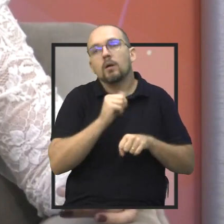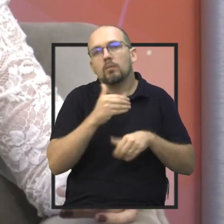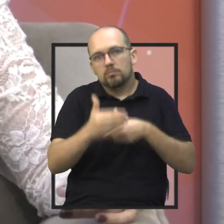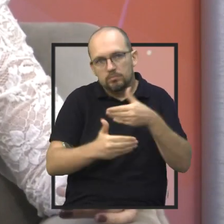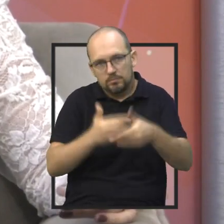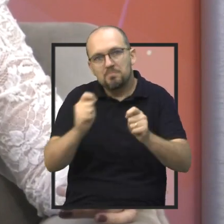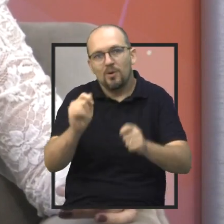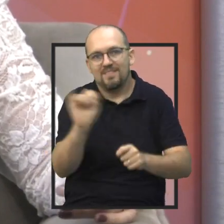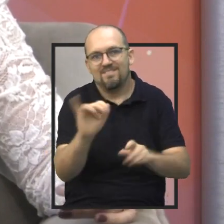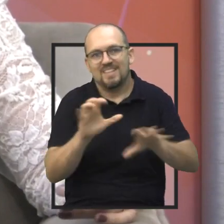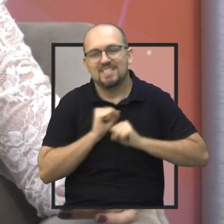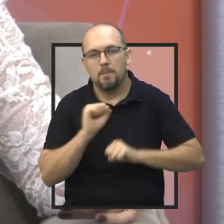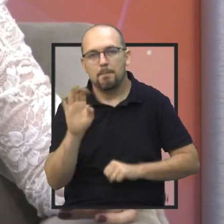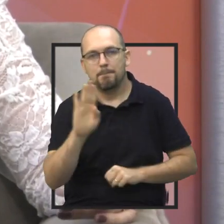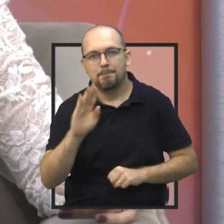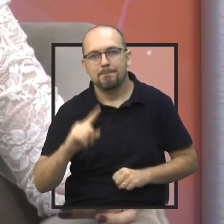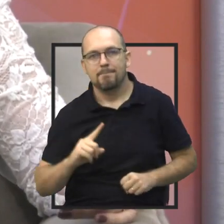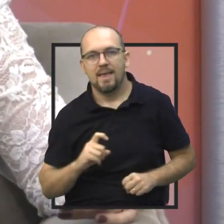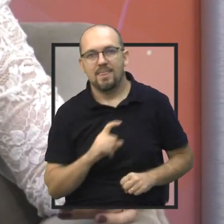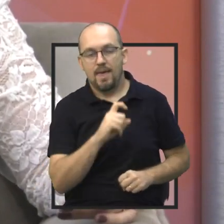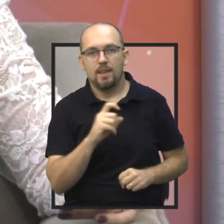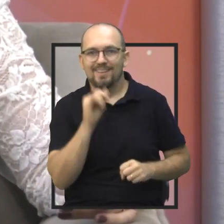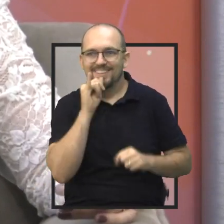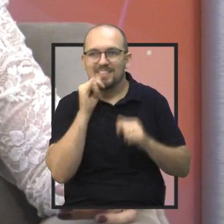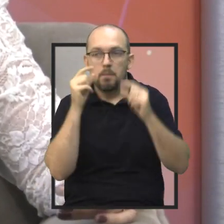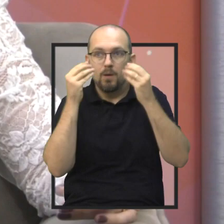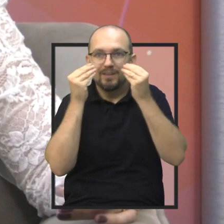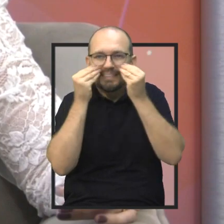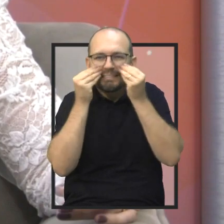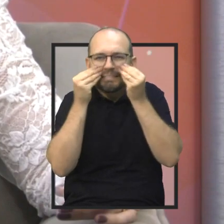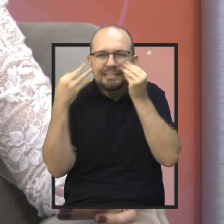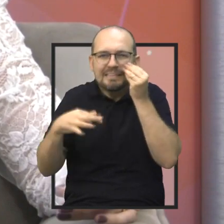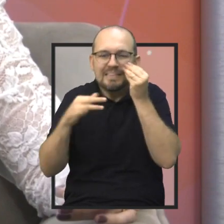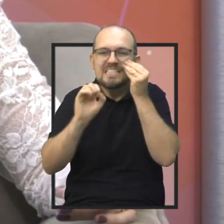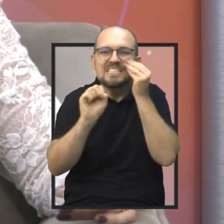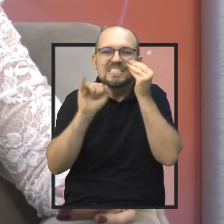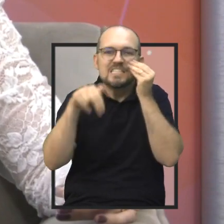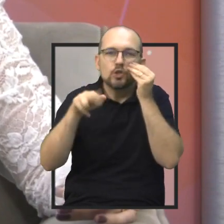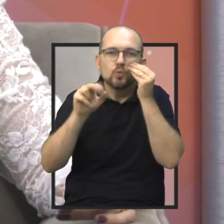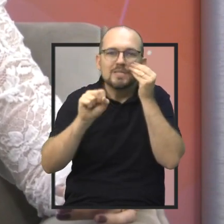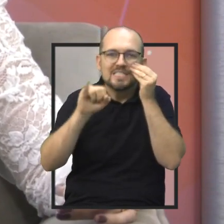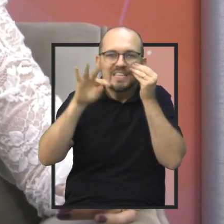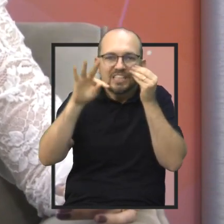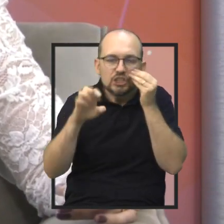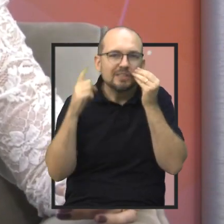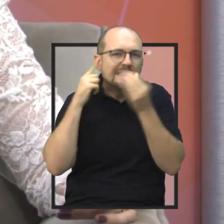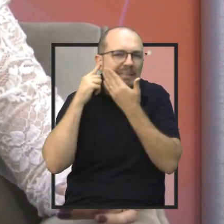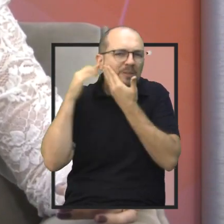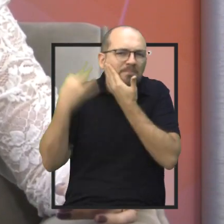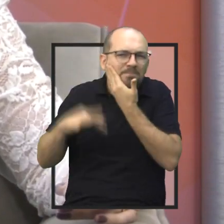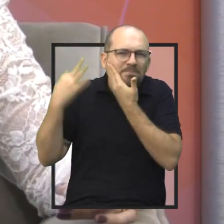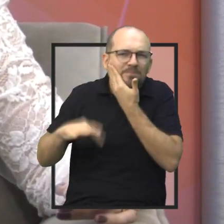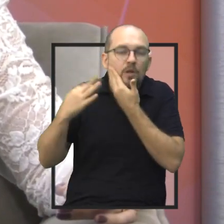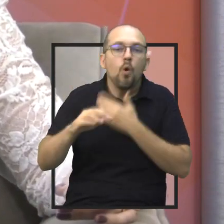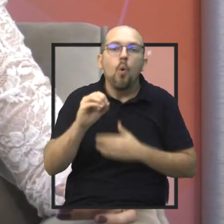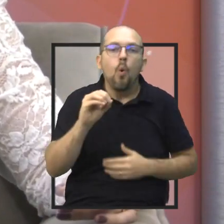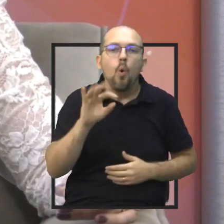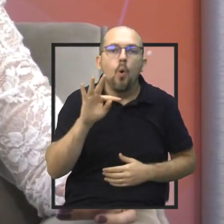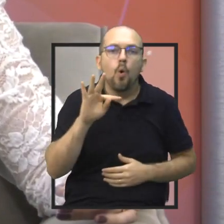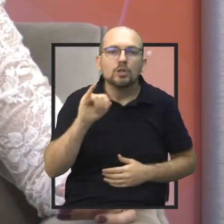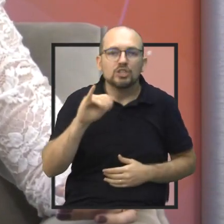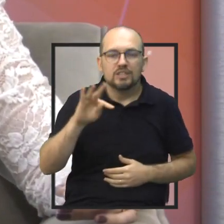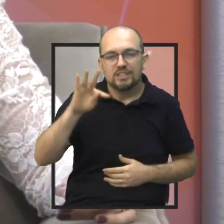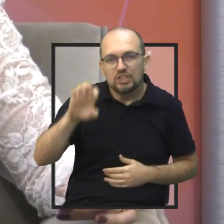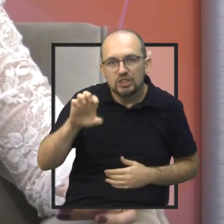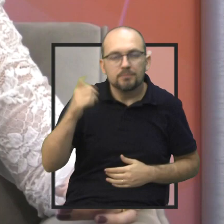são causadas, se forem seios da face, sinusite, né? Se for em ouvido, otite, ou até uma pneumonia, e às